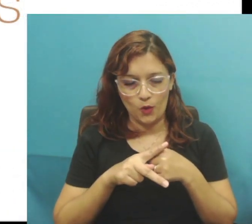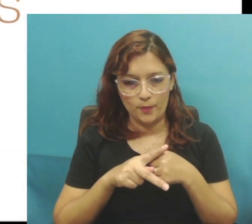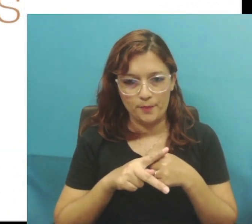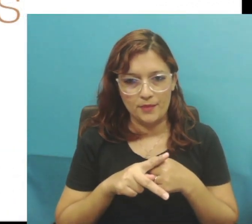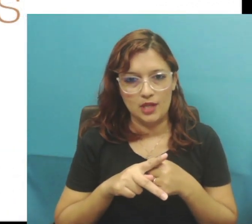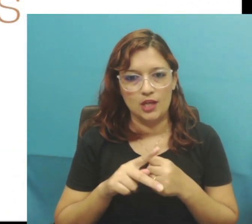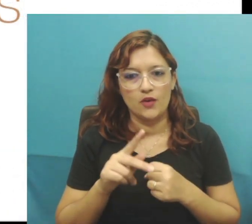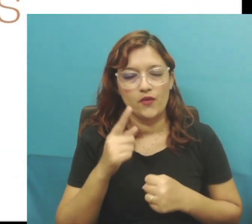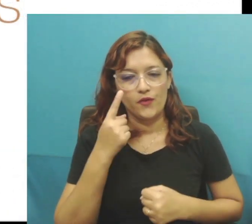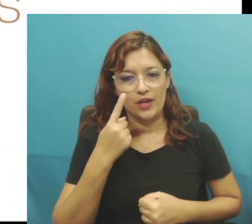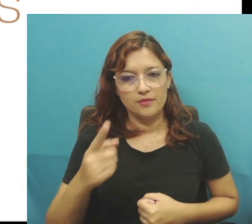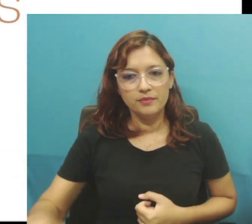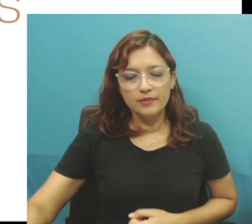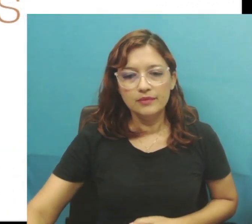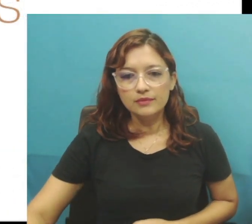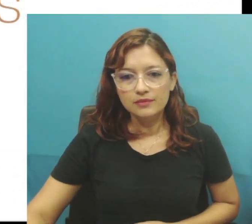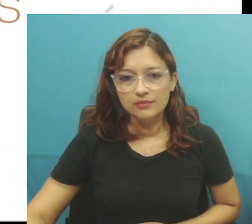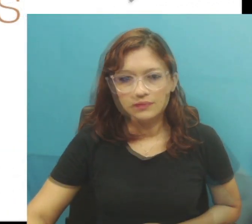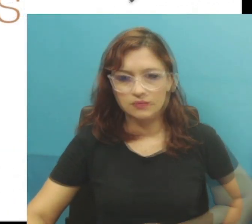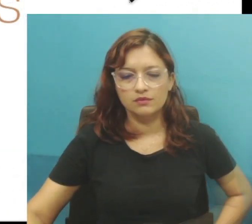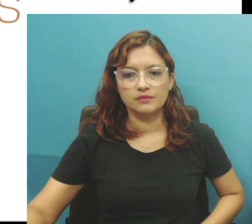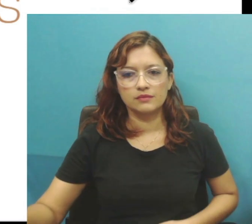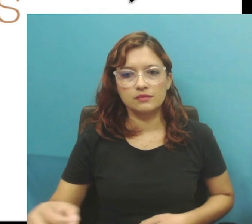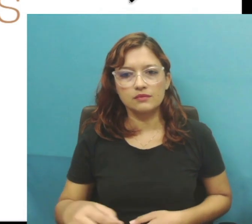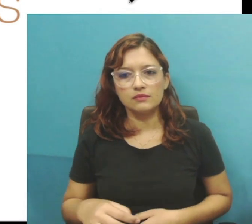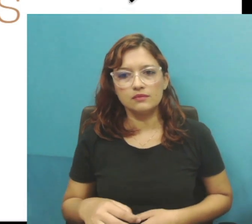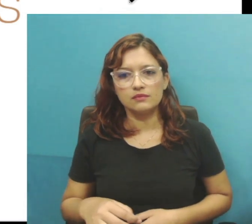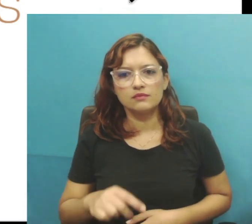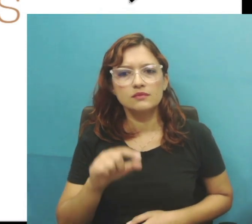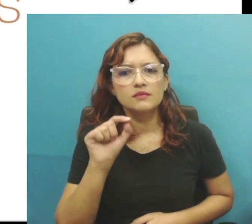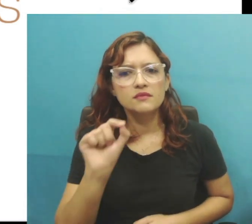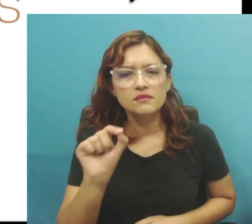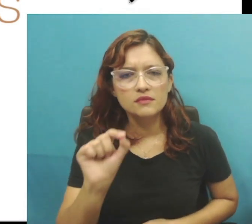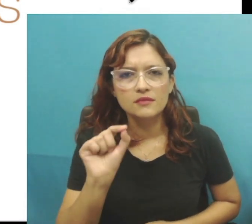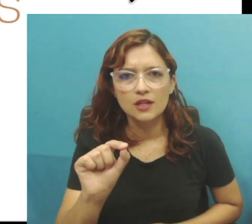Agora vamos ver os pronomes